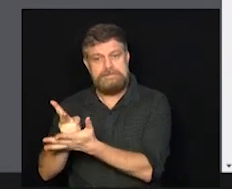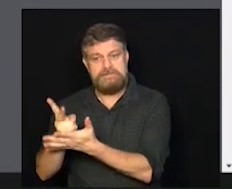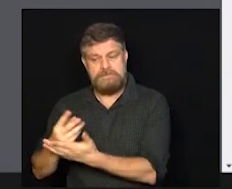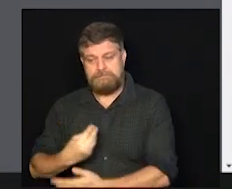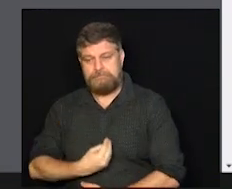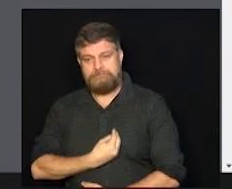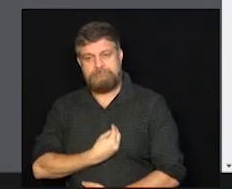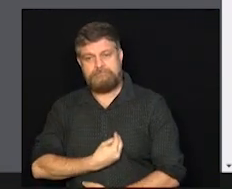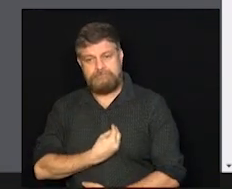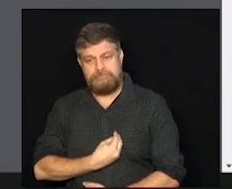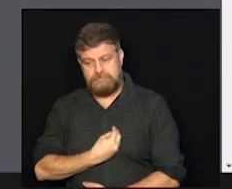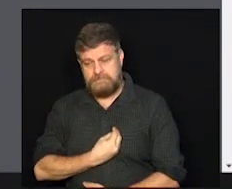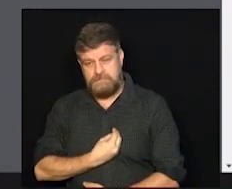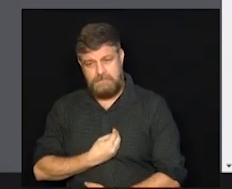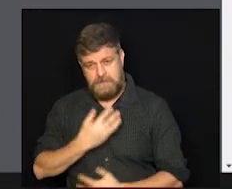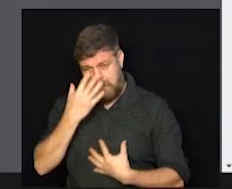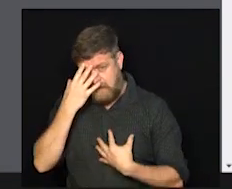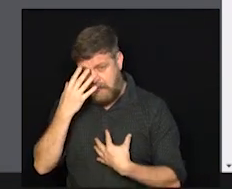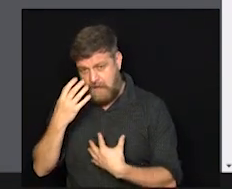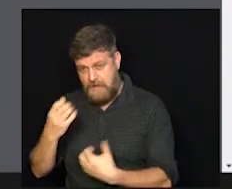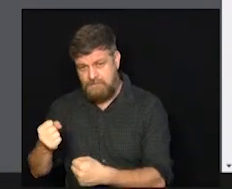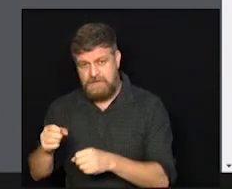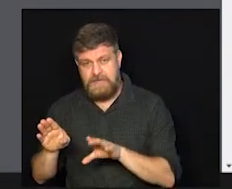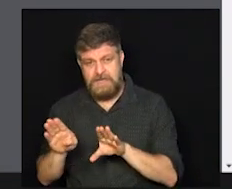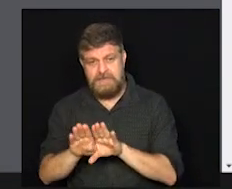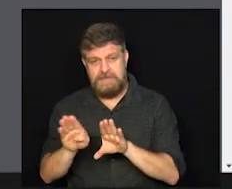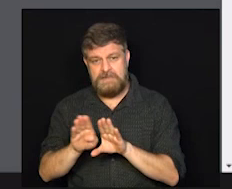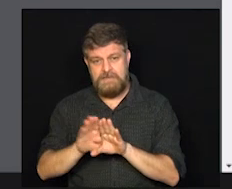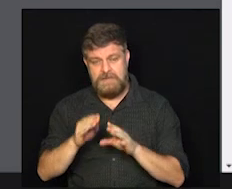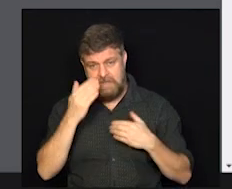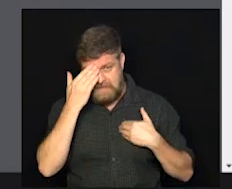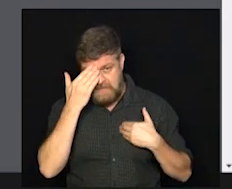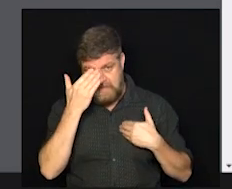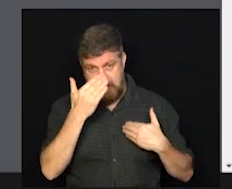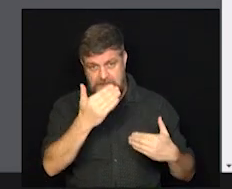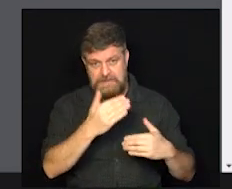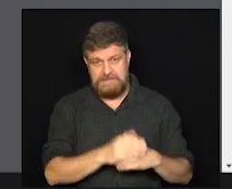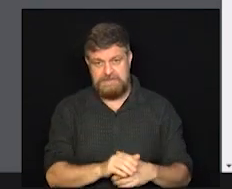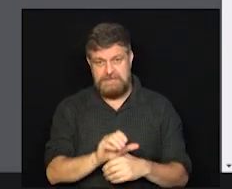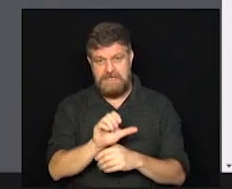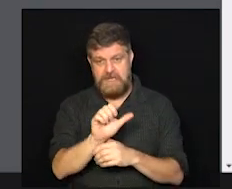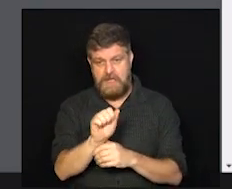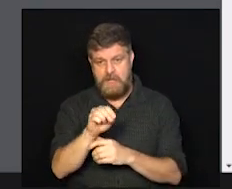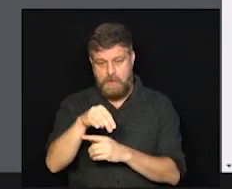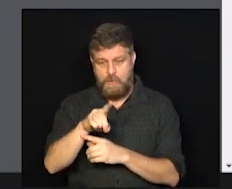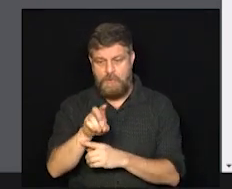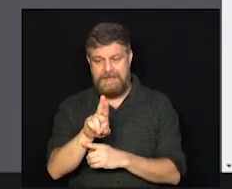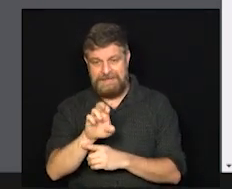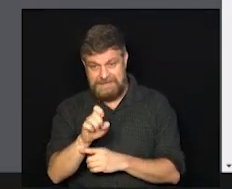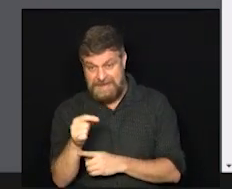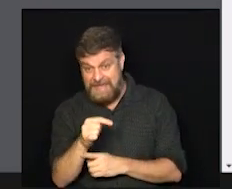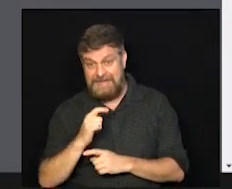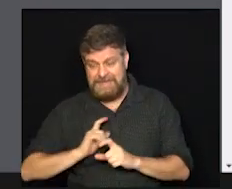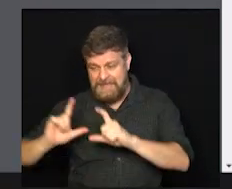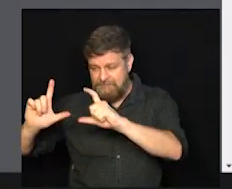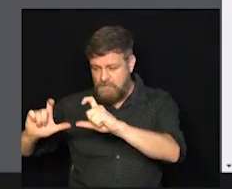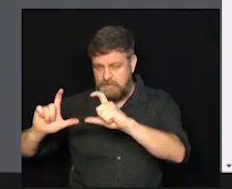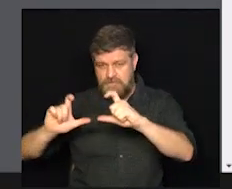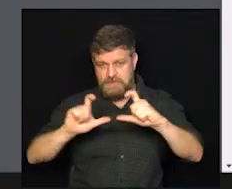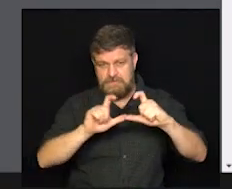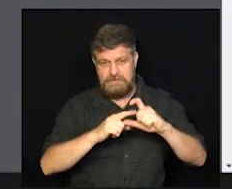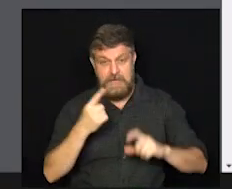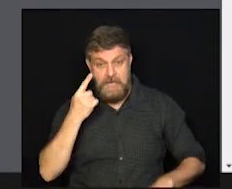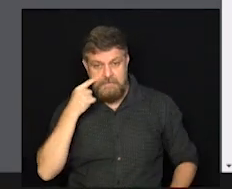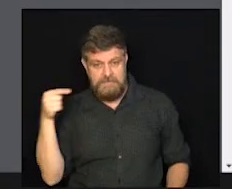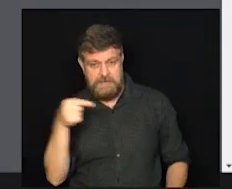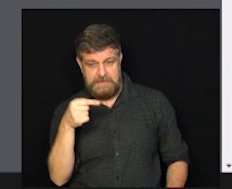Agradecer também ao meu xará André Bourdion, que me ajudou aqui, que ele tem o arquivo de fotos, Até eu fiquei até contente de me ver um pouco mais novo na